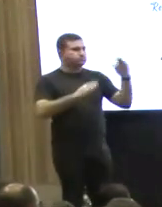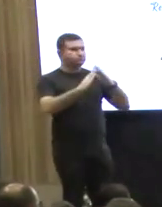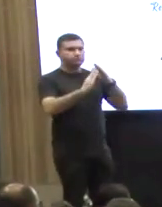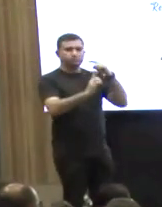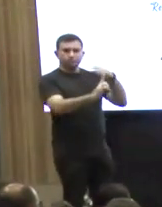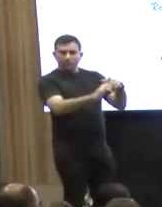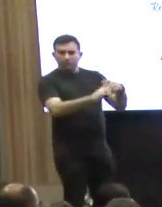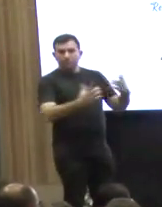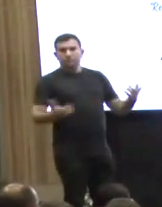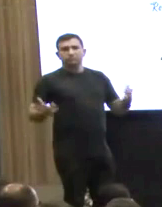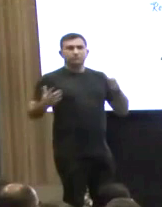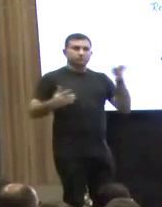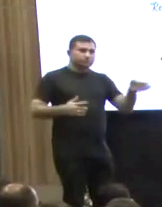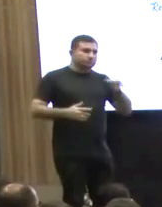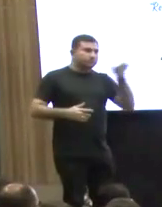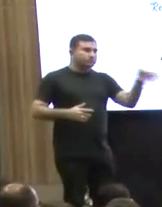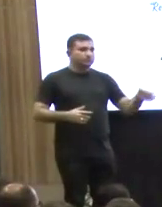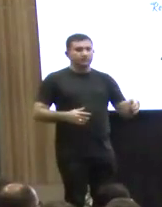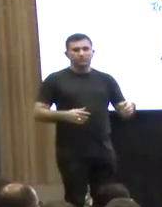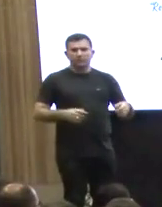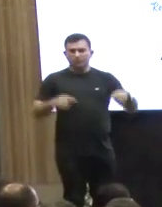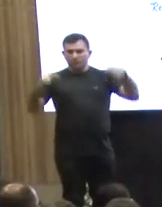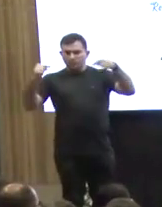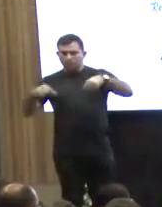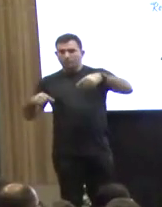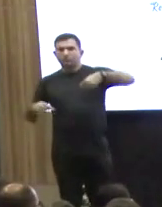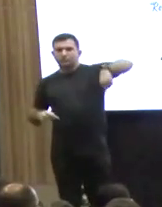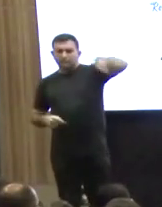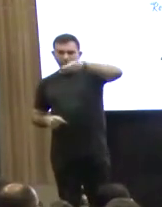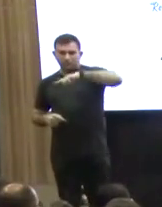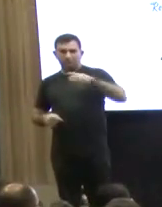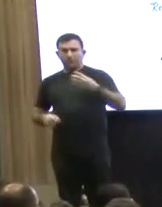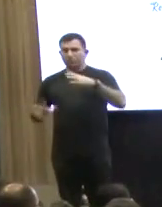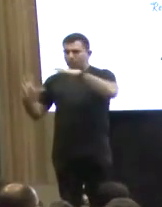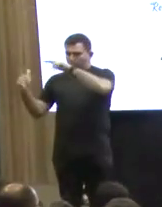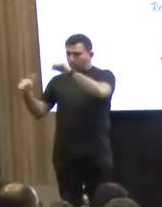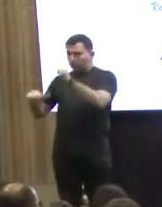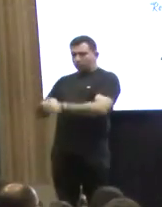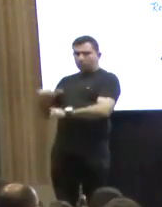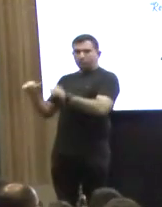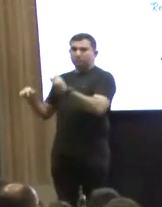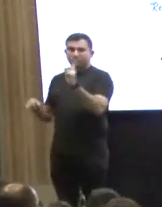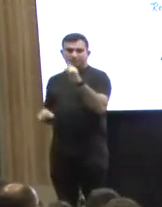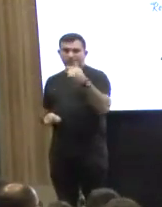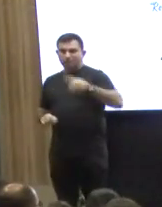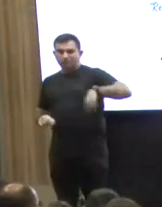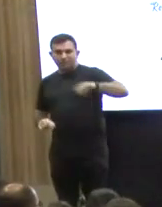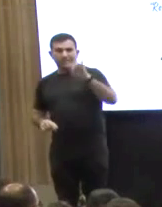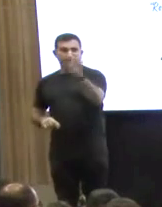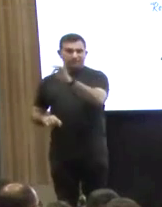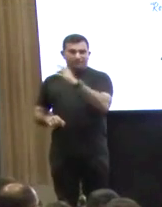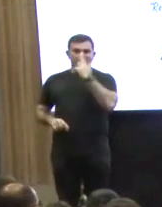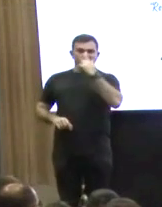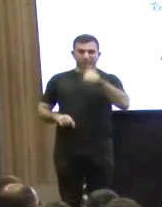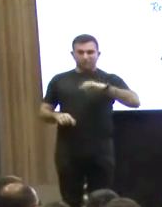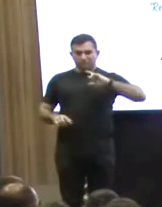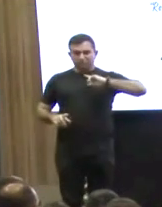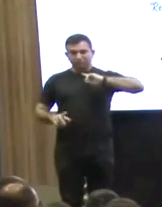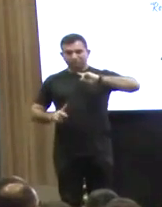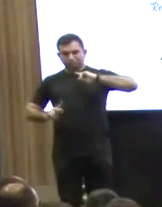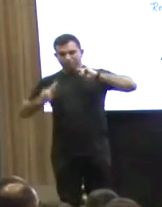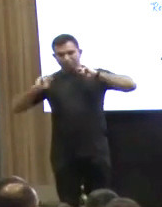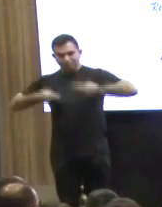olha só como é que a gente está. A gente quer um casamento para chamar de nosso, eu quero ir para o exército, eu quero uma igreja para... Percebe?